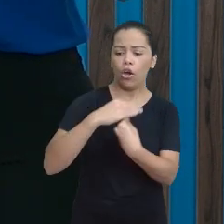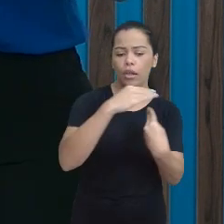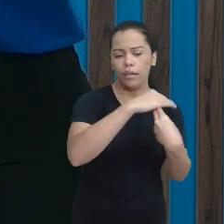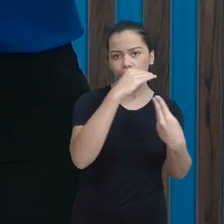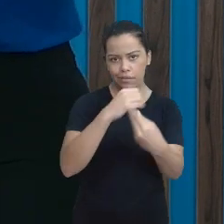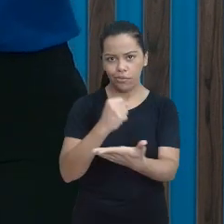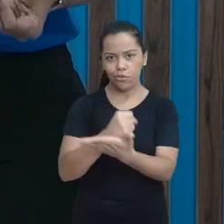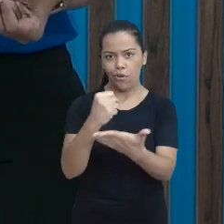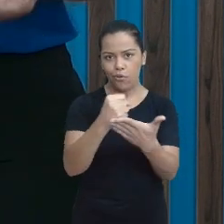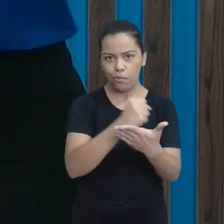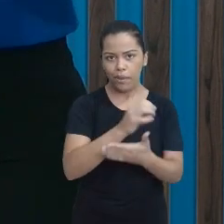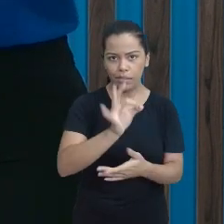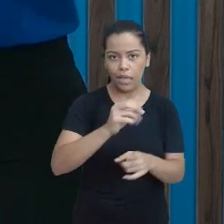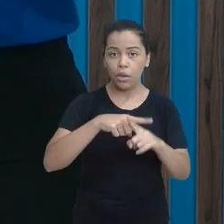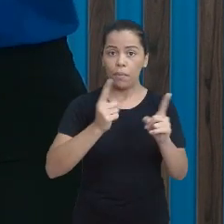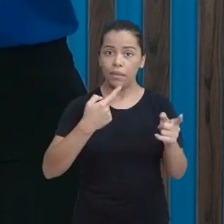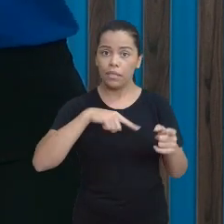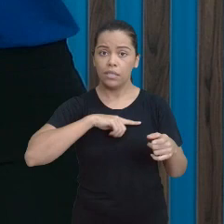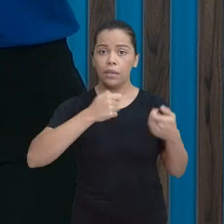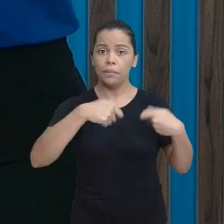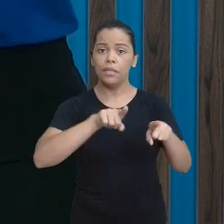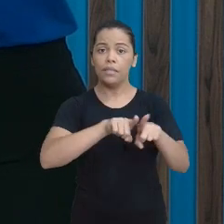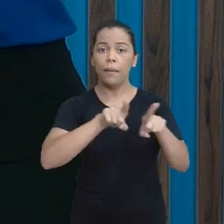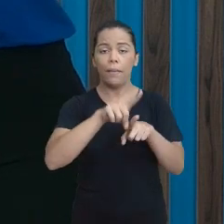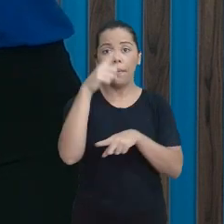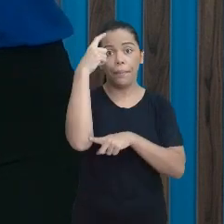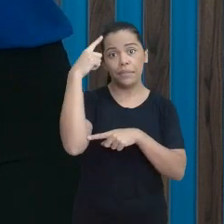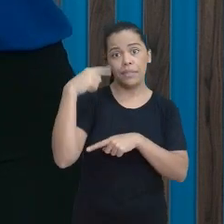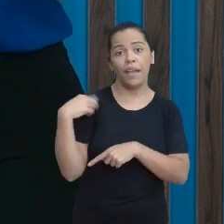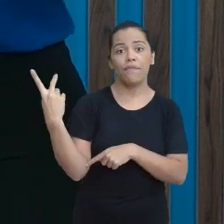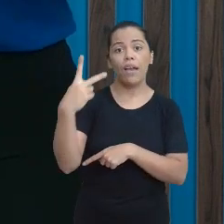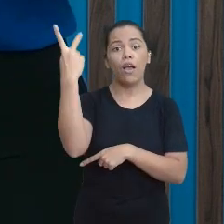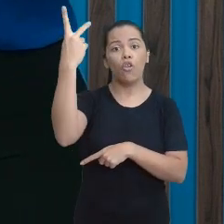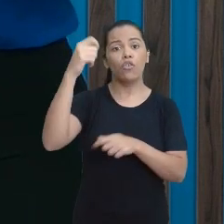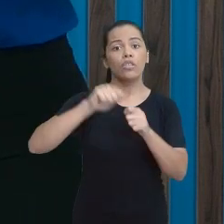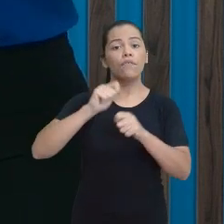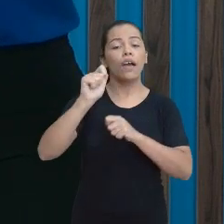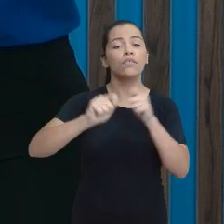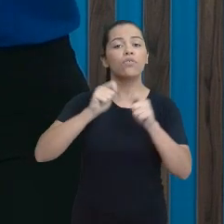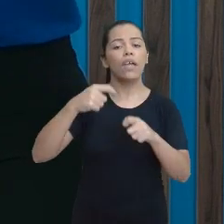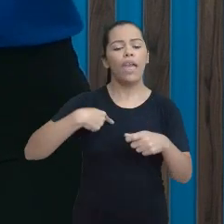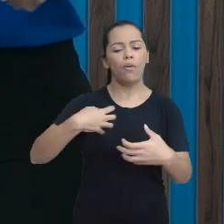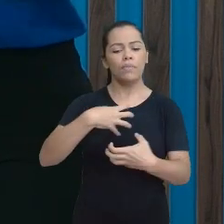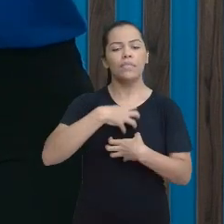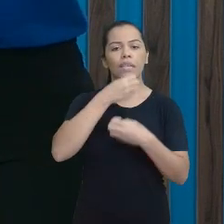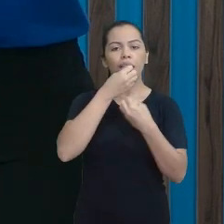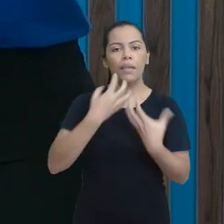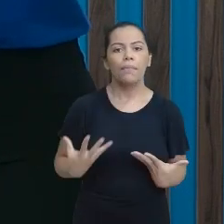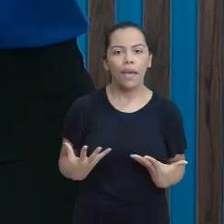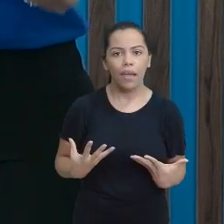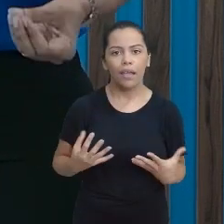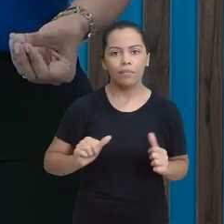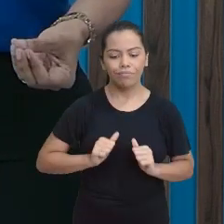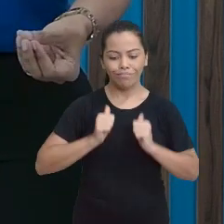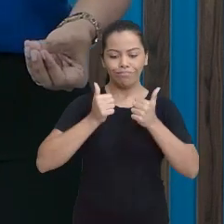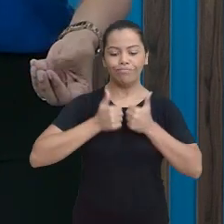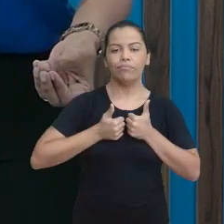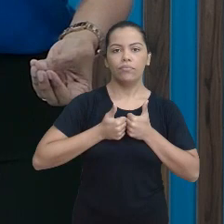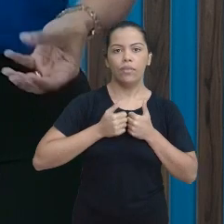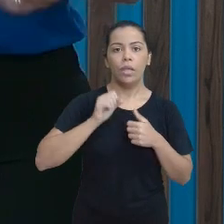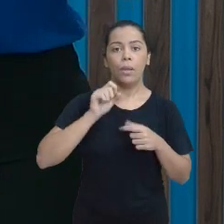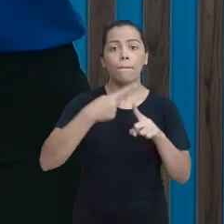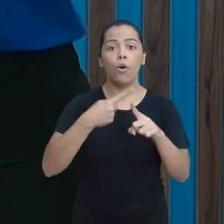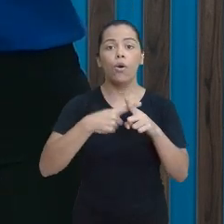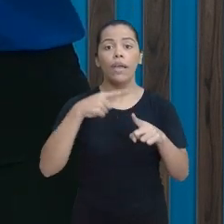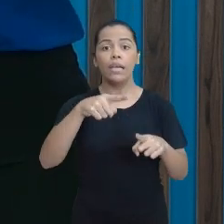precisa pensar em valores que me trazem a sensação de estar bem. Se eu estou bem, eu consigo me apropriar de